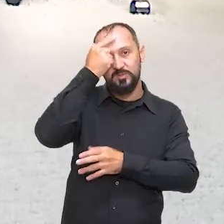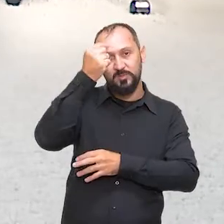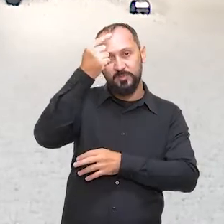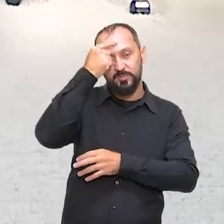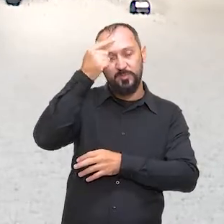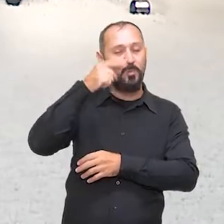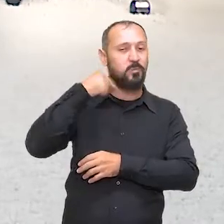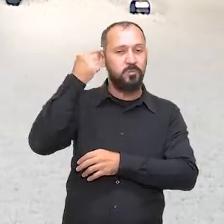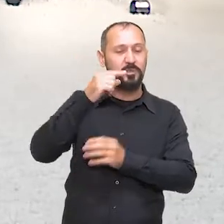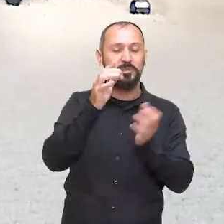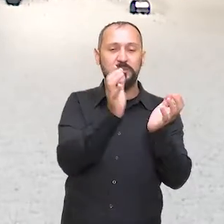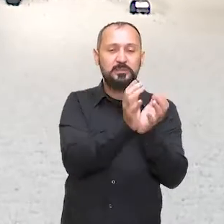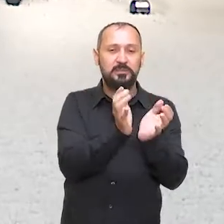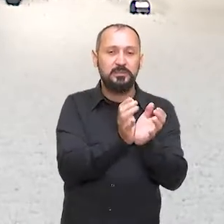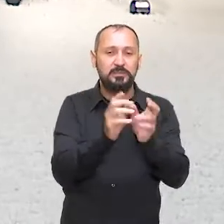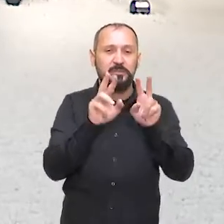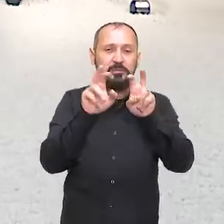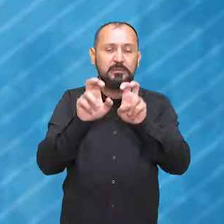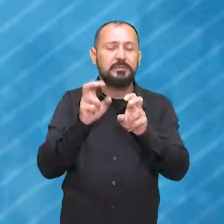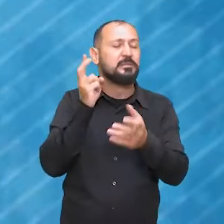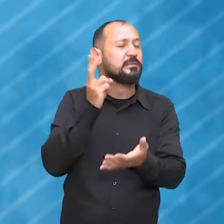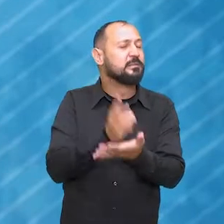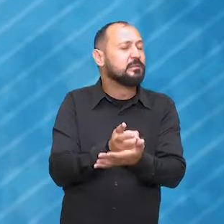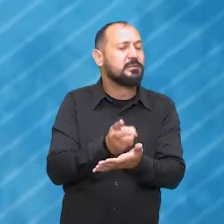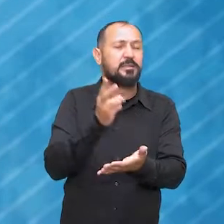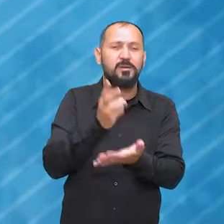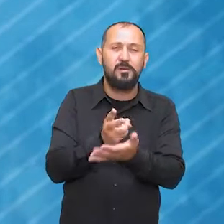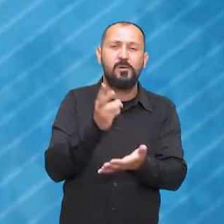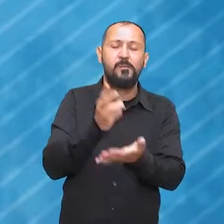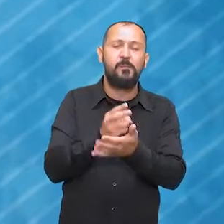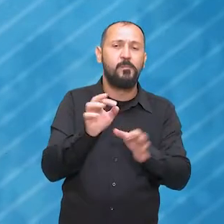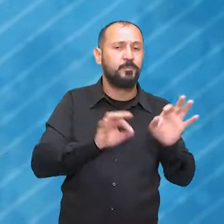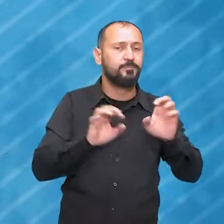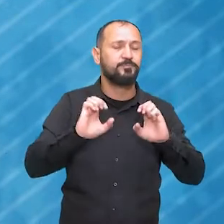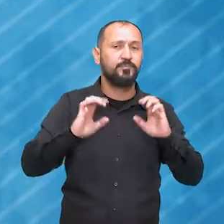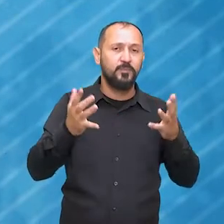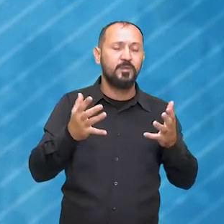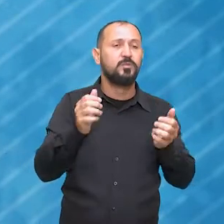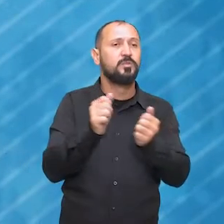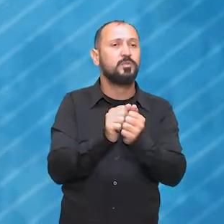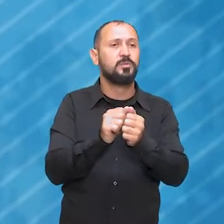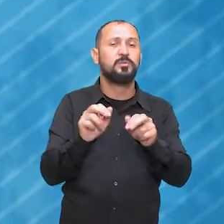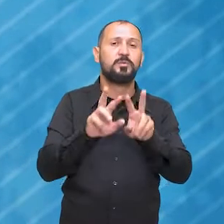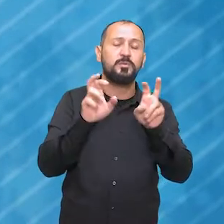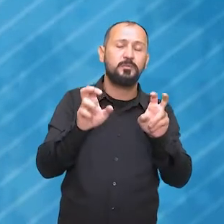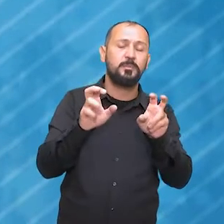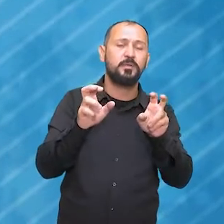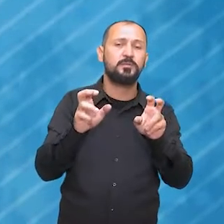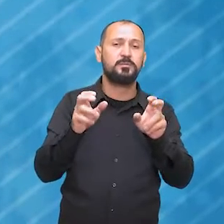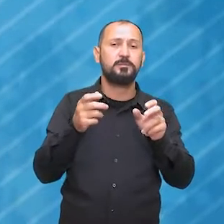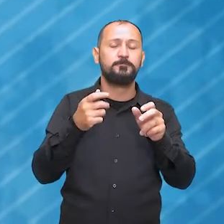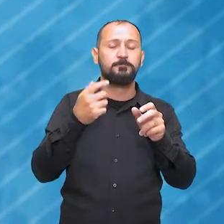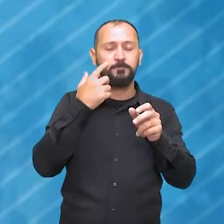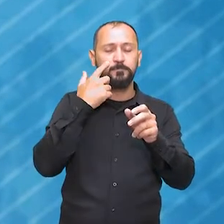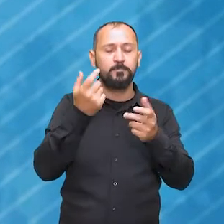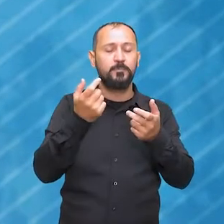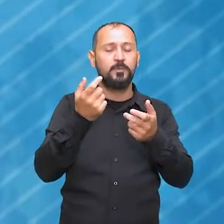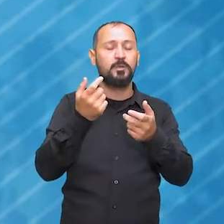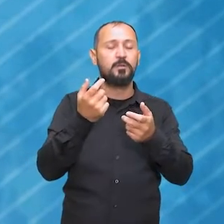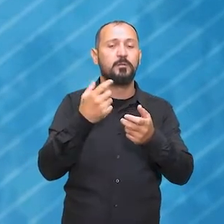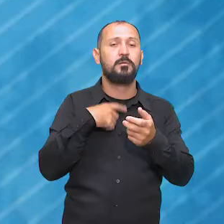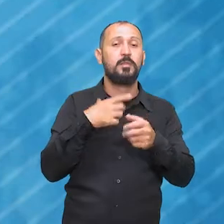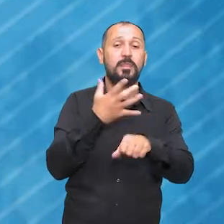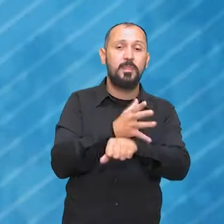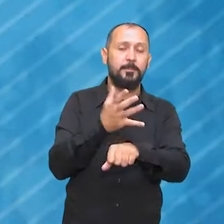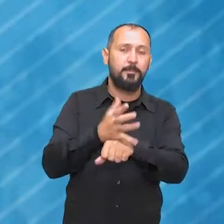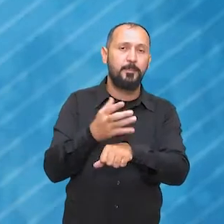inclusive, em parceria com a Escola Superior da Advocacia. Essas comissões sempre, quase que rotineiramente, estão fazendo eventos dessa